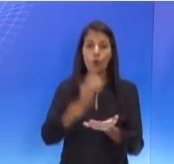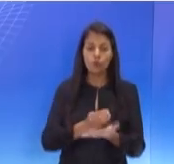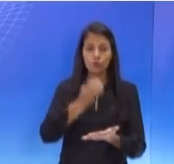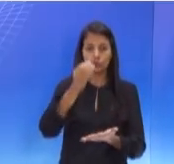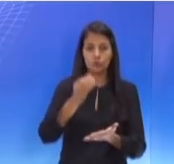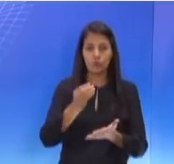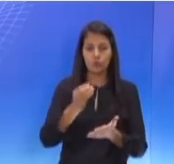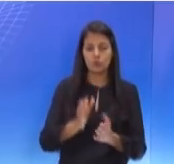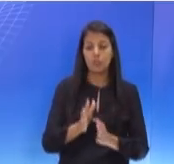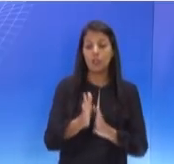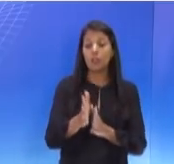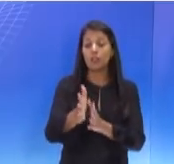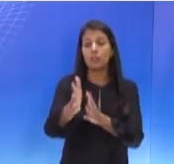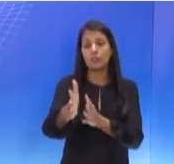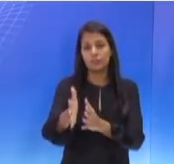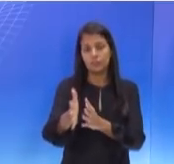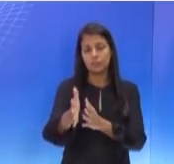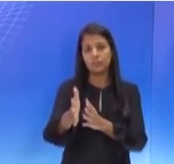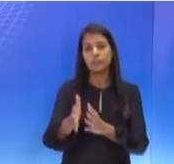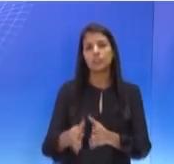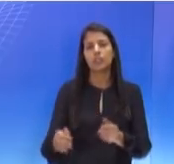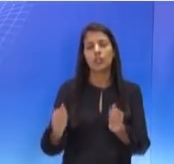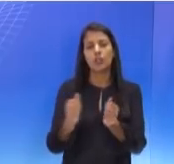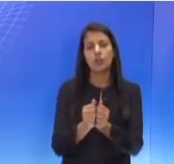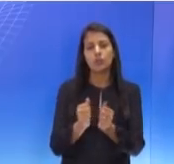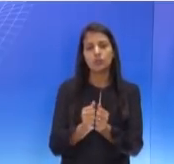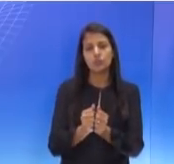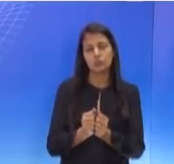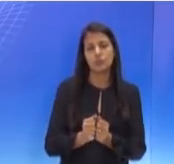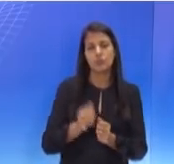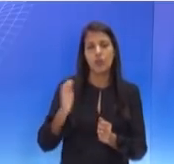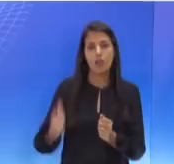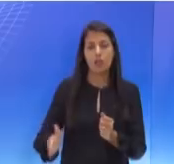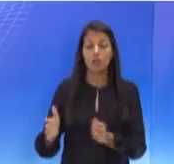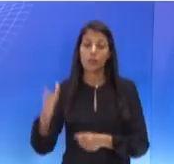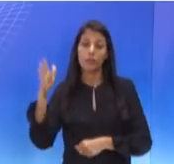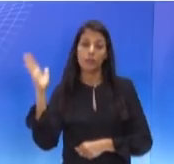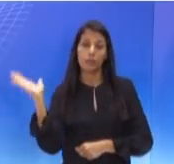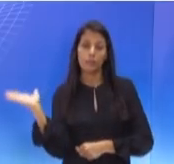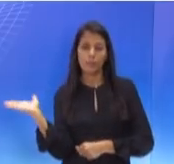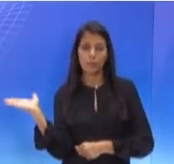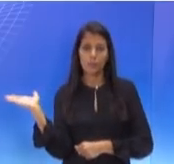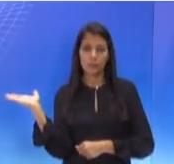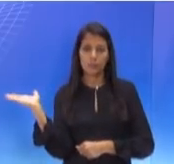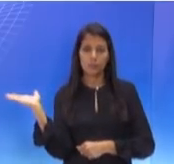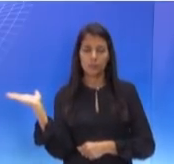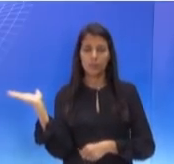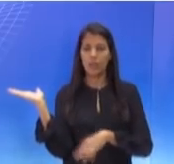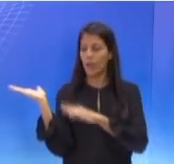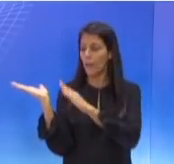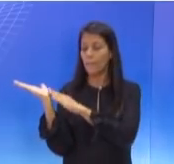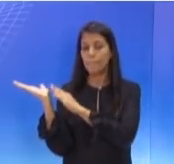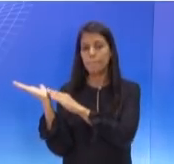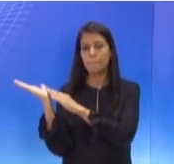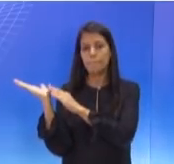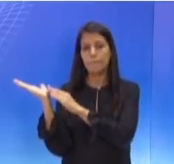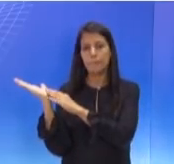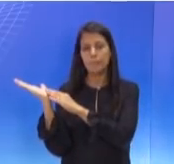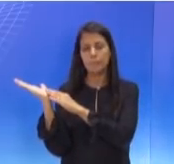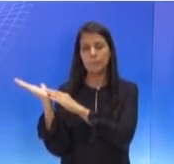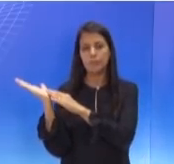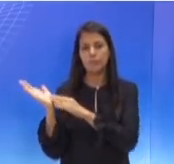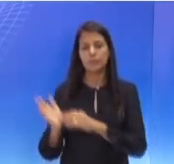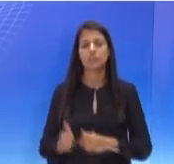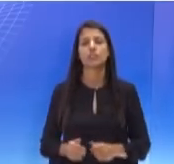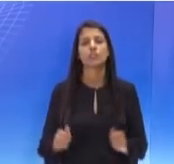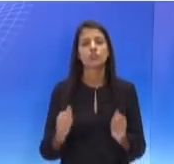fila, paralela ao lado maior da bandeja, e com suas bases totalmente apoiadas na bandeja. A